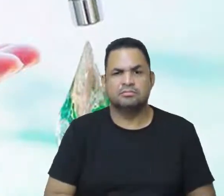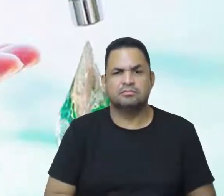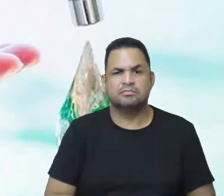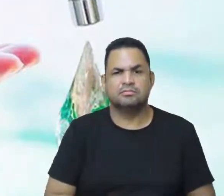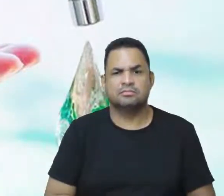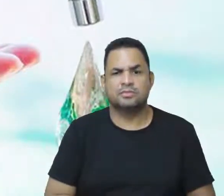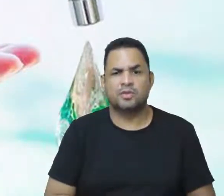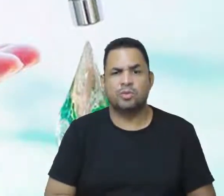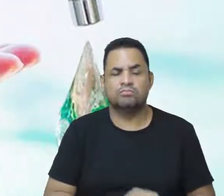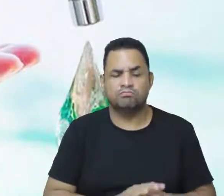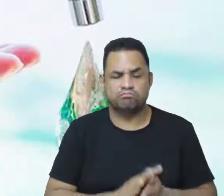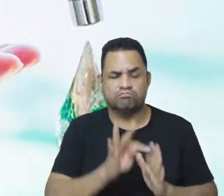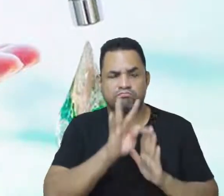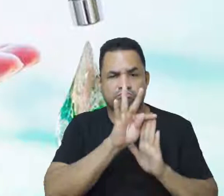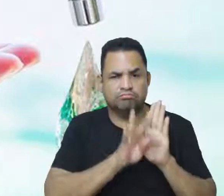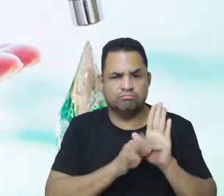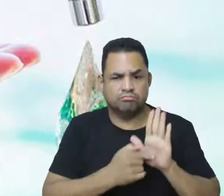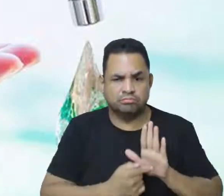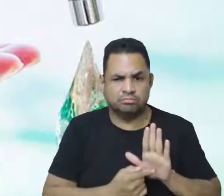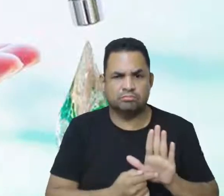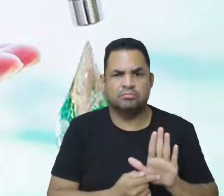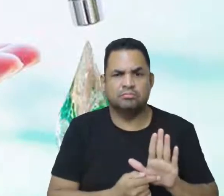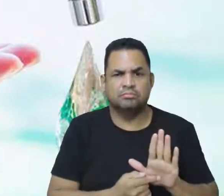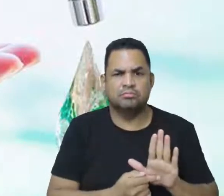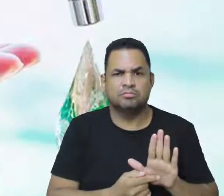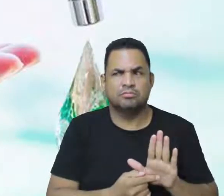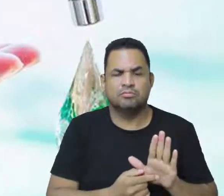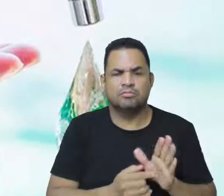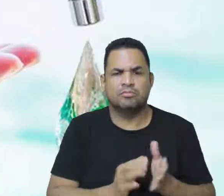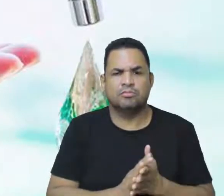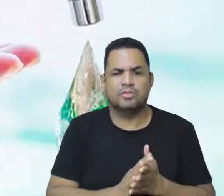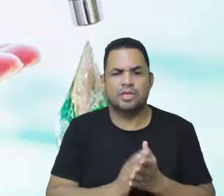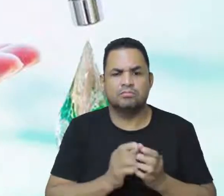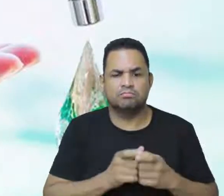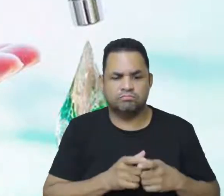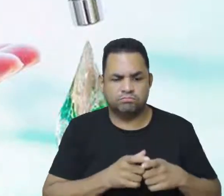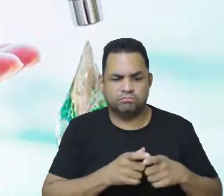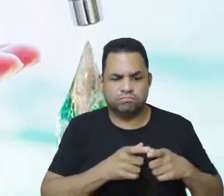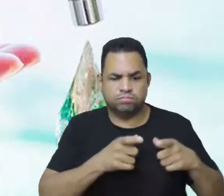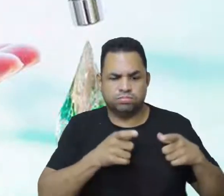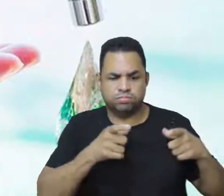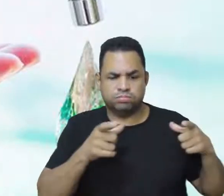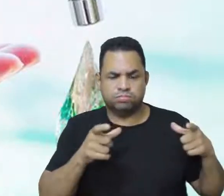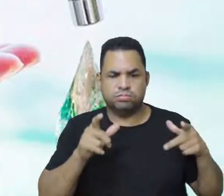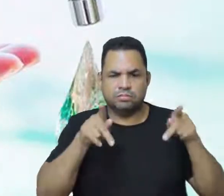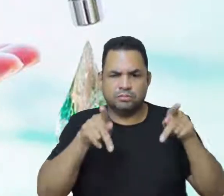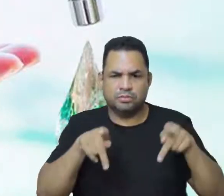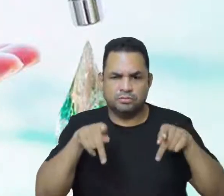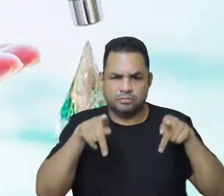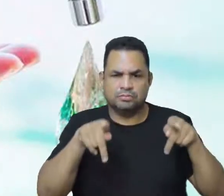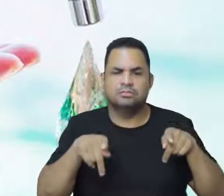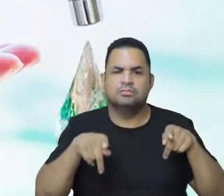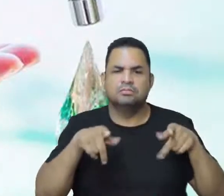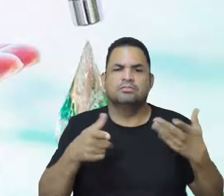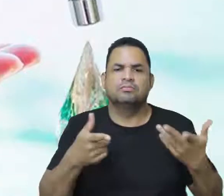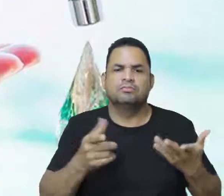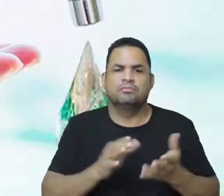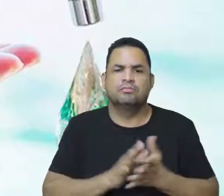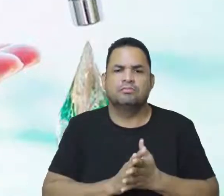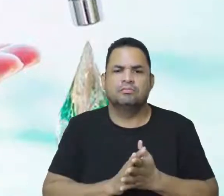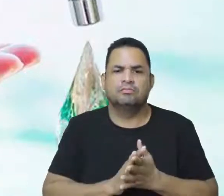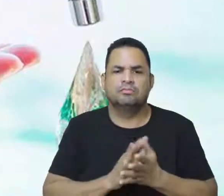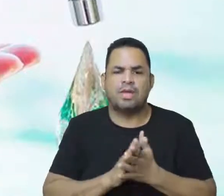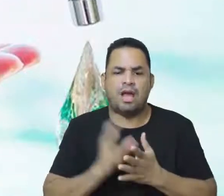Um texto mostrando que o crescimento populacional de